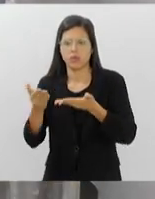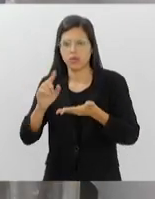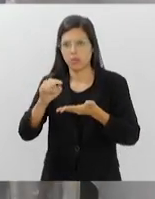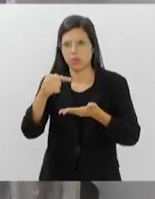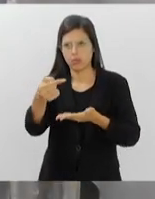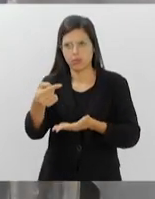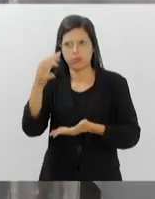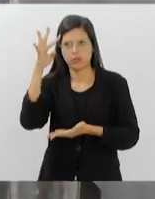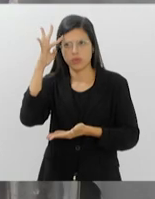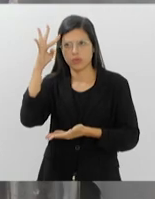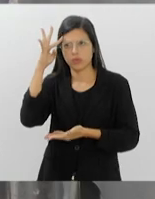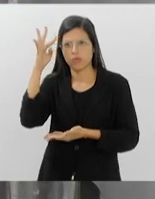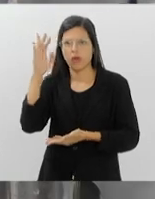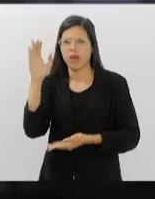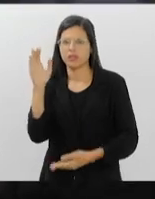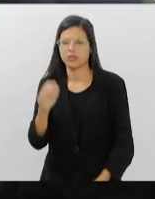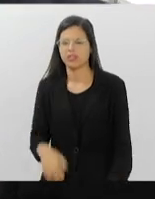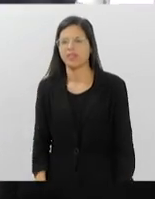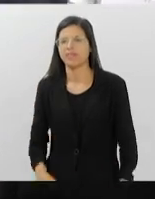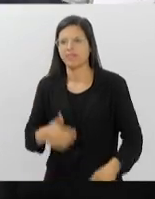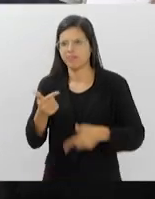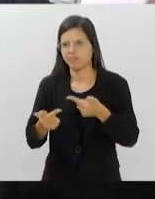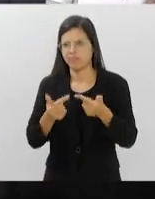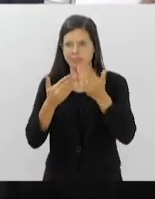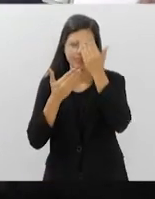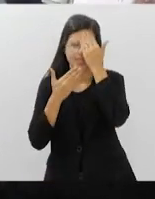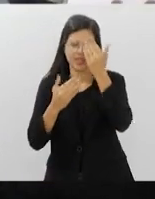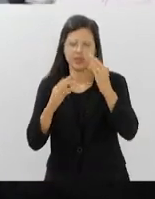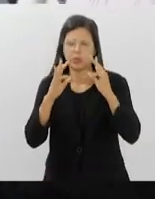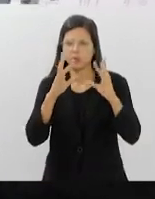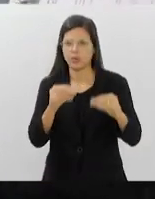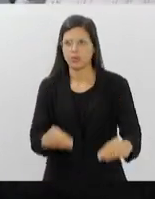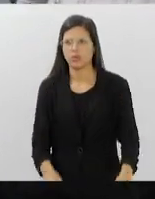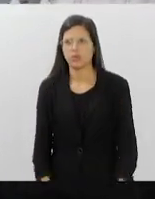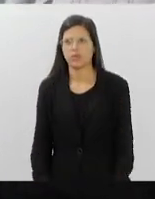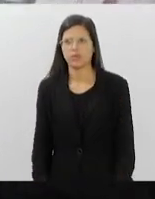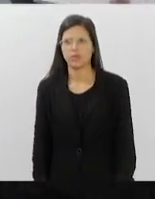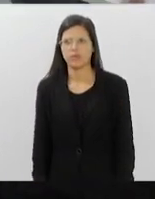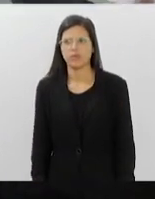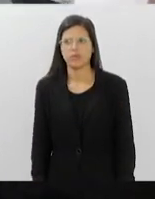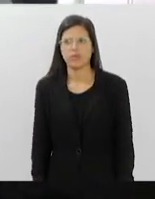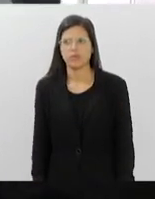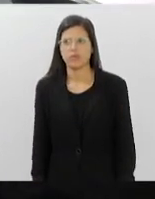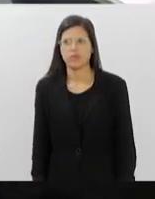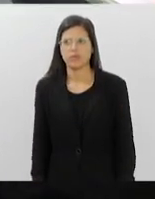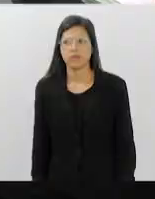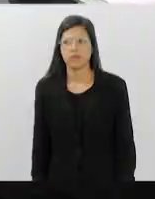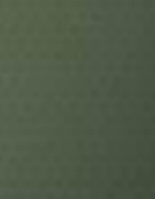quarta-feira em pleno vapor. Muito obrigado a todos. E aí, Dan?